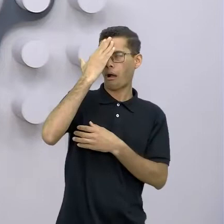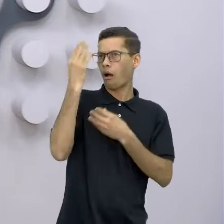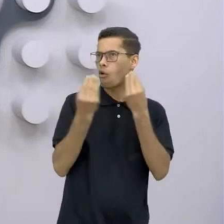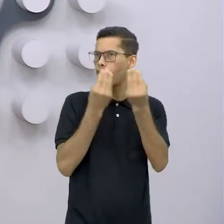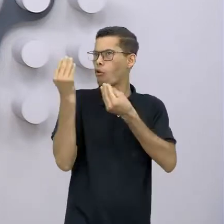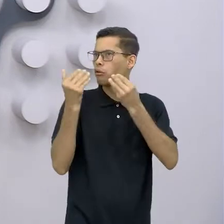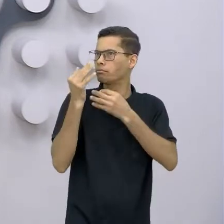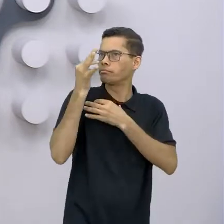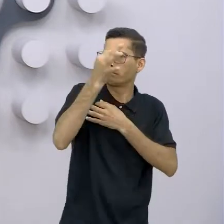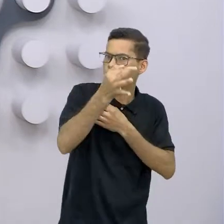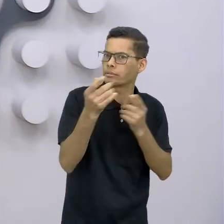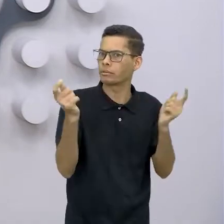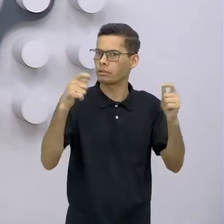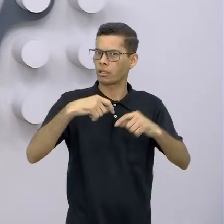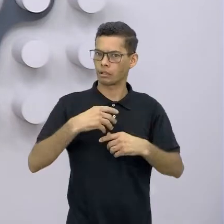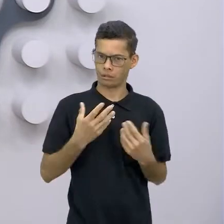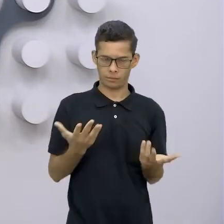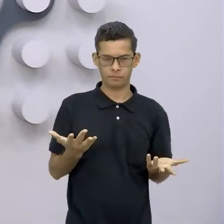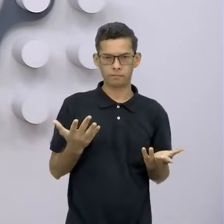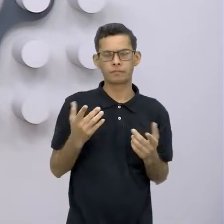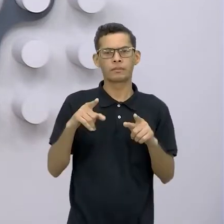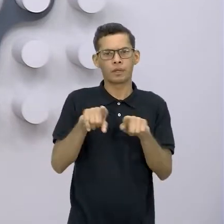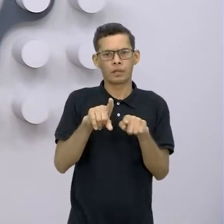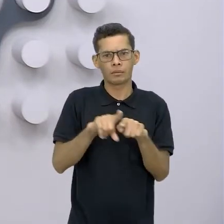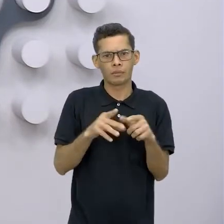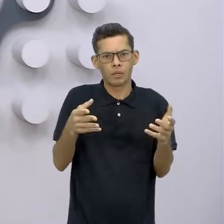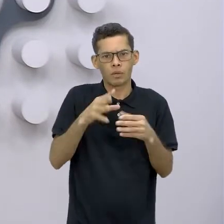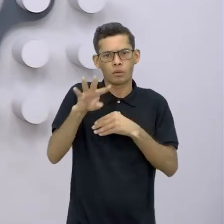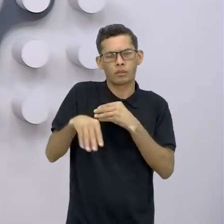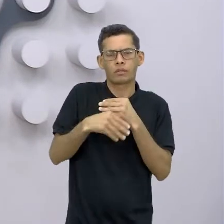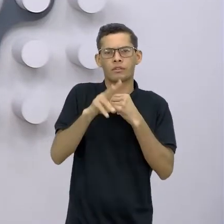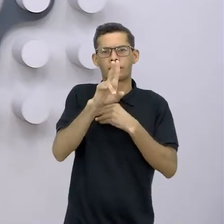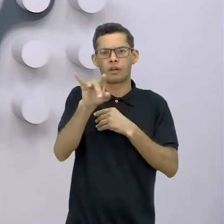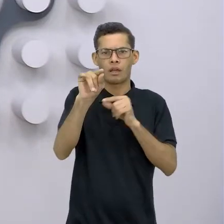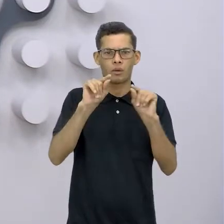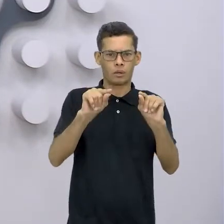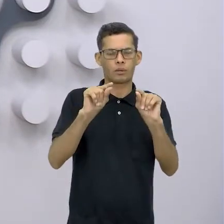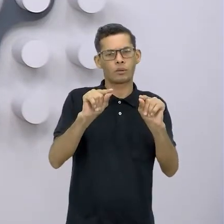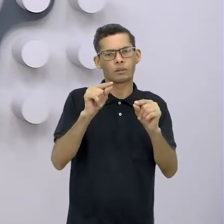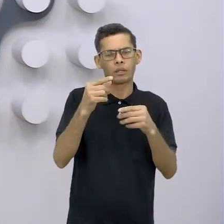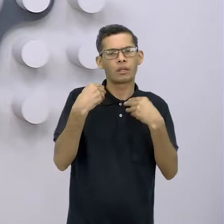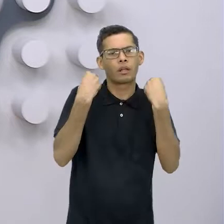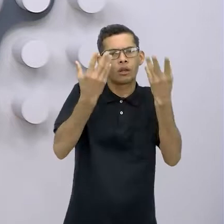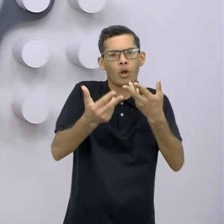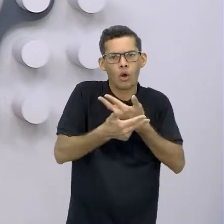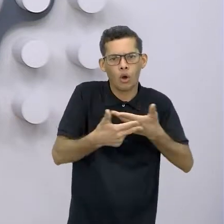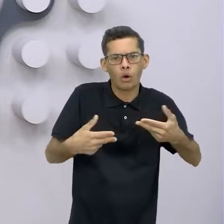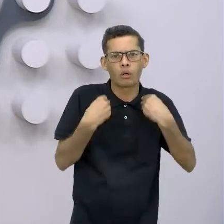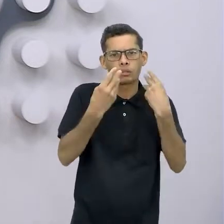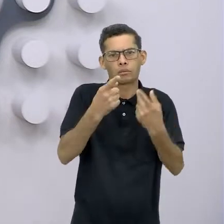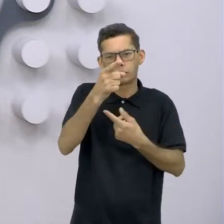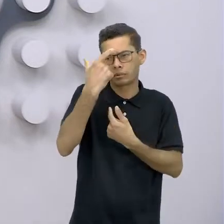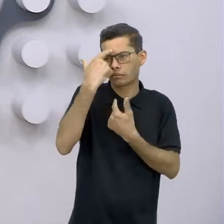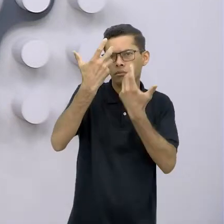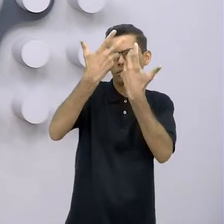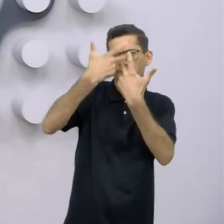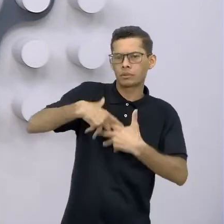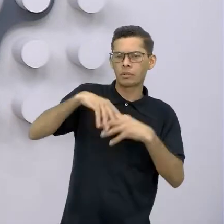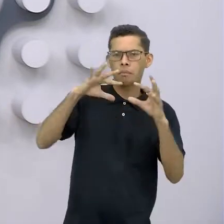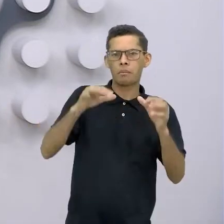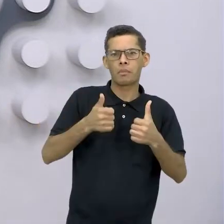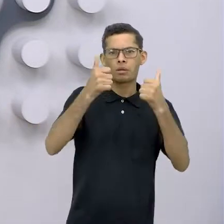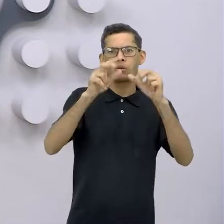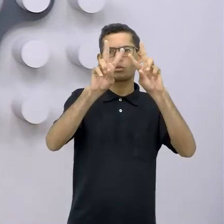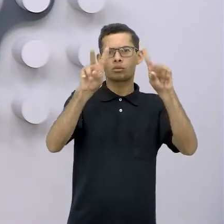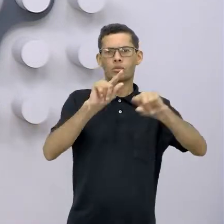eu vou acrescentar hoje uma outra coisa, que é essa da gente poder pensar melhor a respeito do que